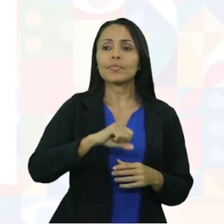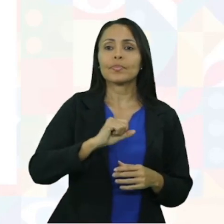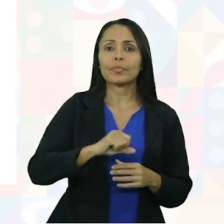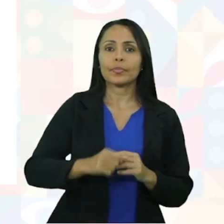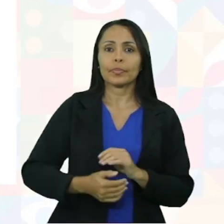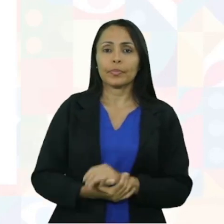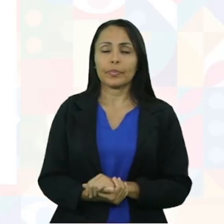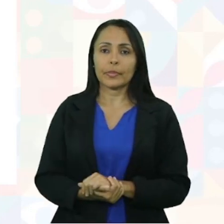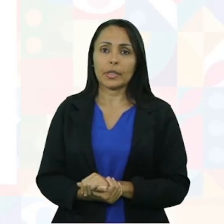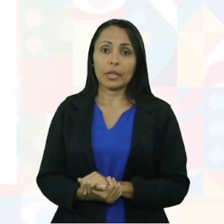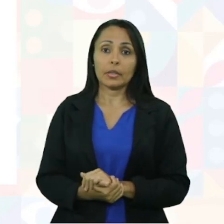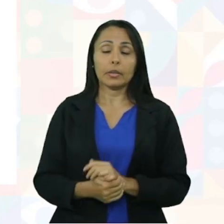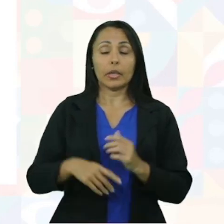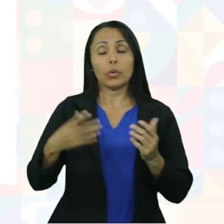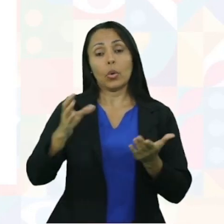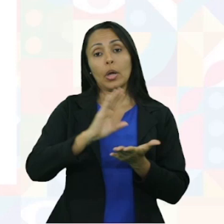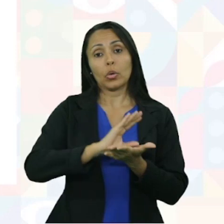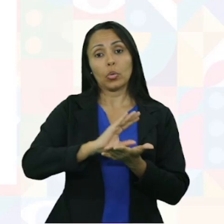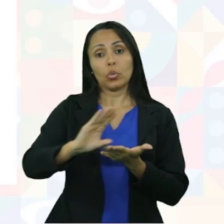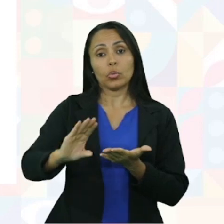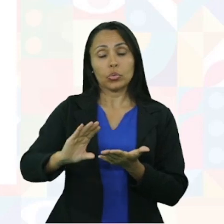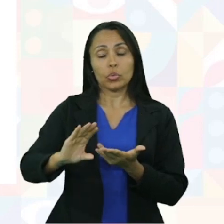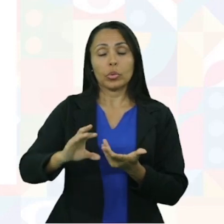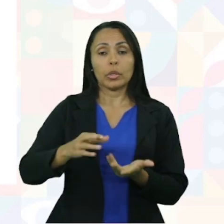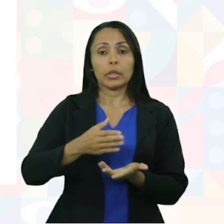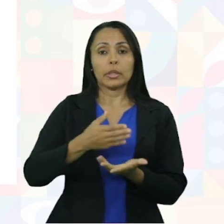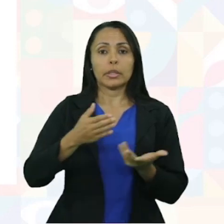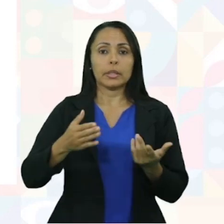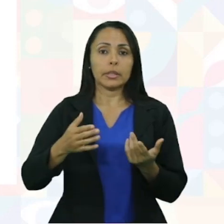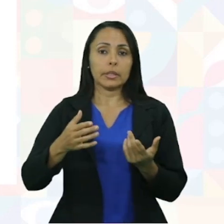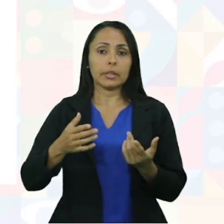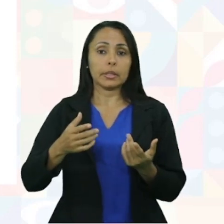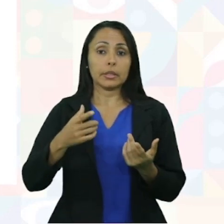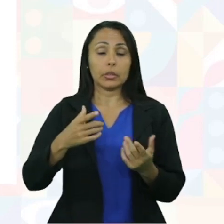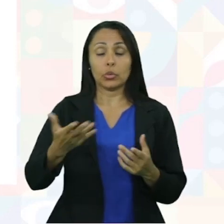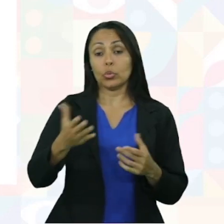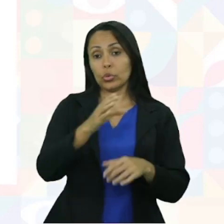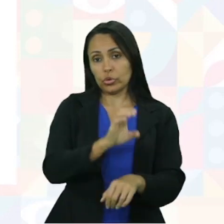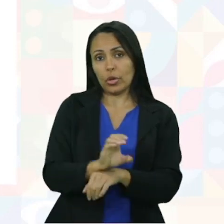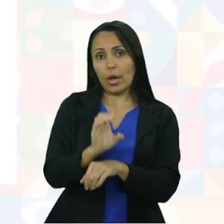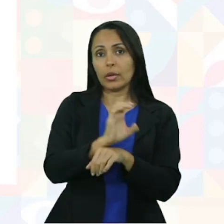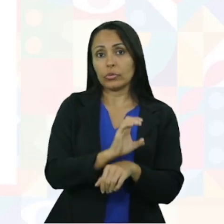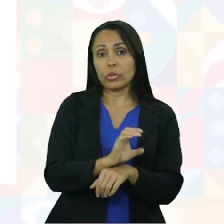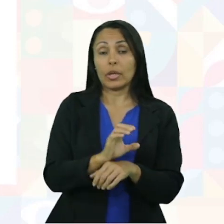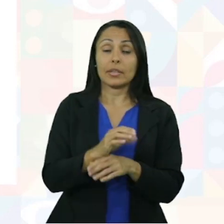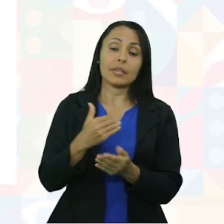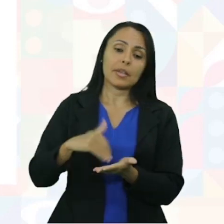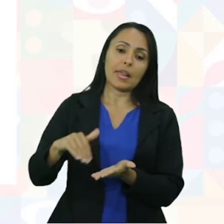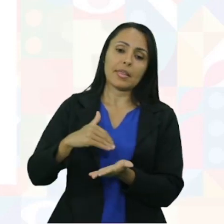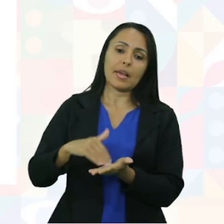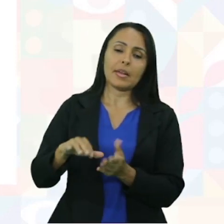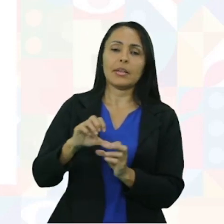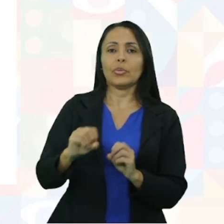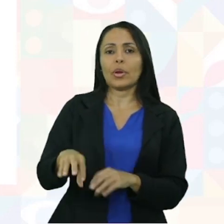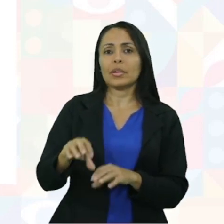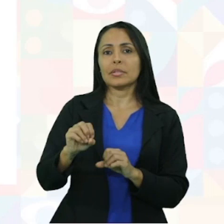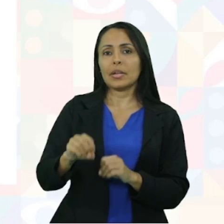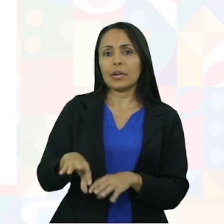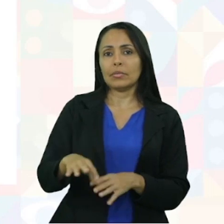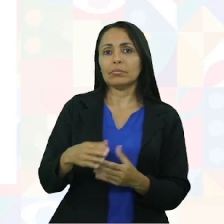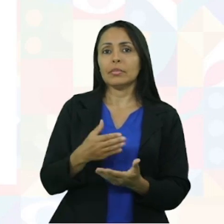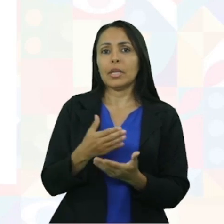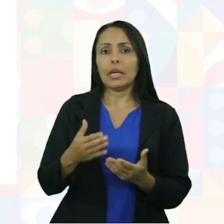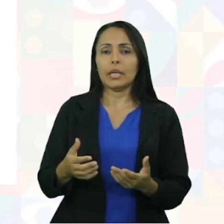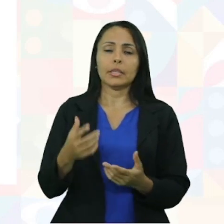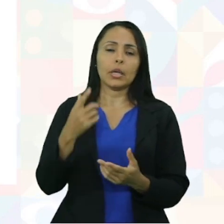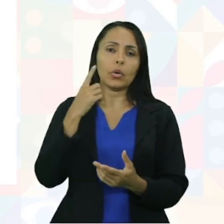Aqueles recursos que vêm, aqueles recursos estaduais que chegam via Secretaria de Educação. Cabe recordar que os mesmos deverão